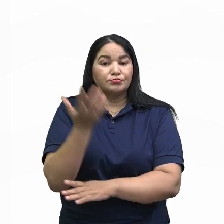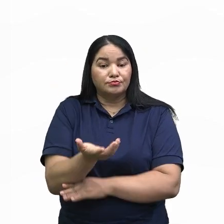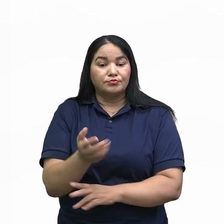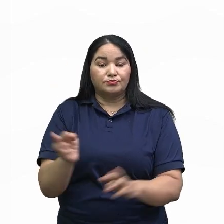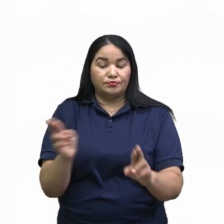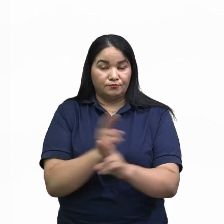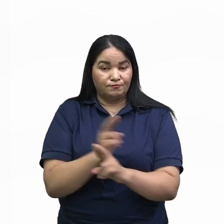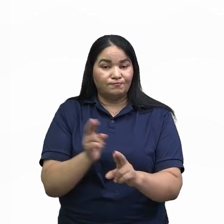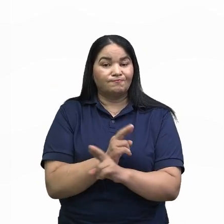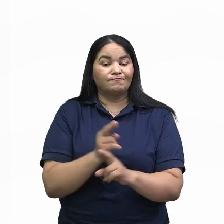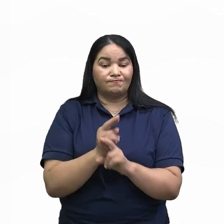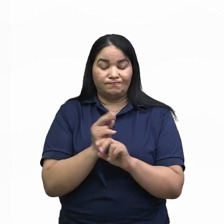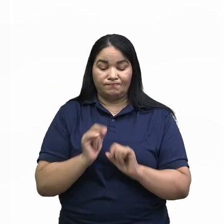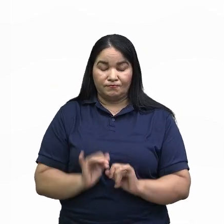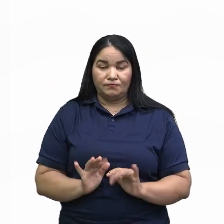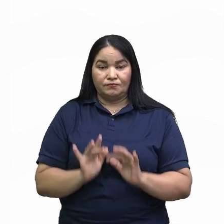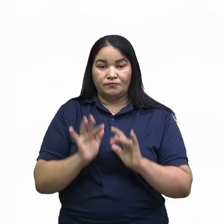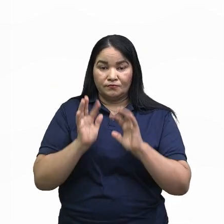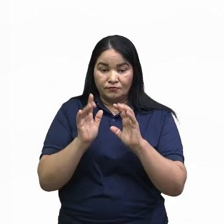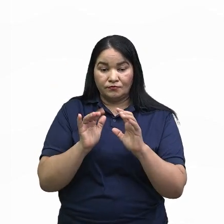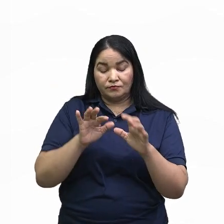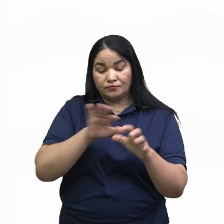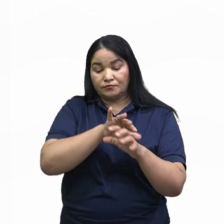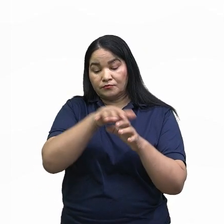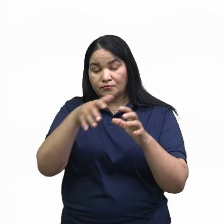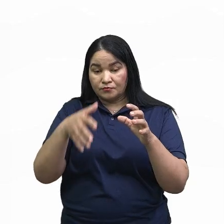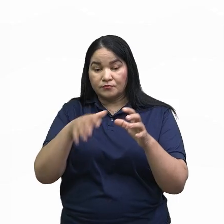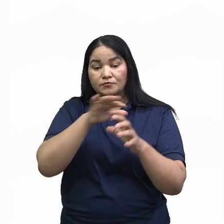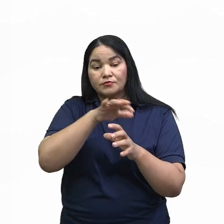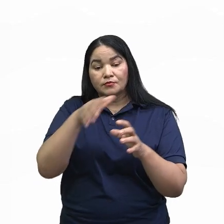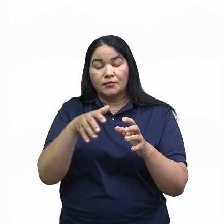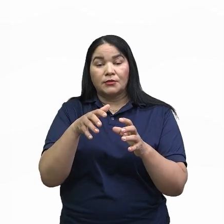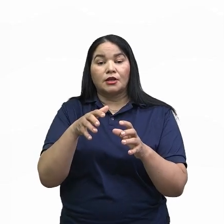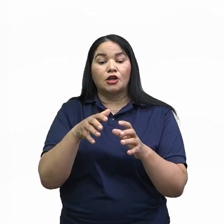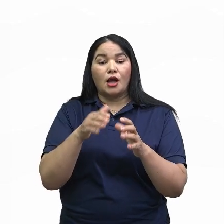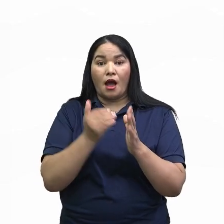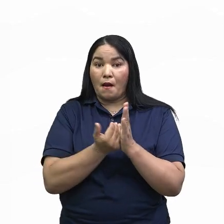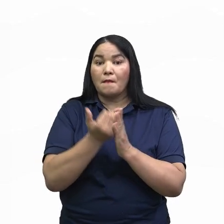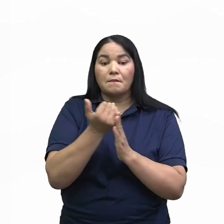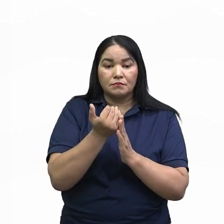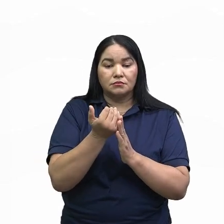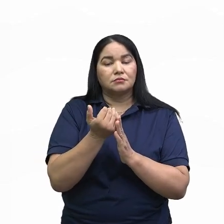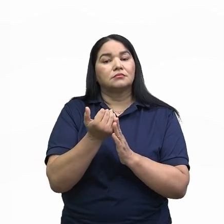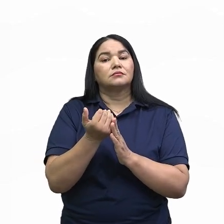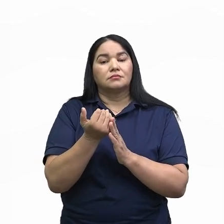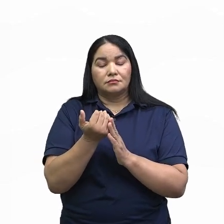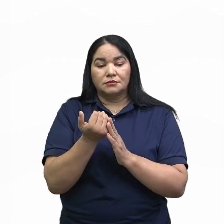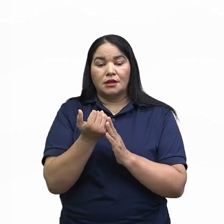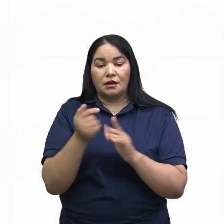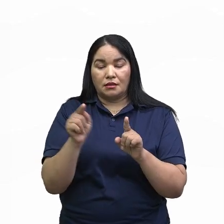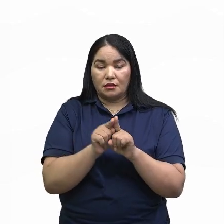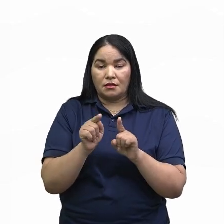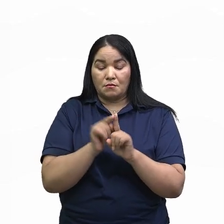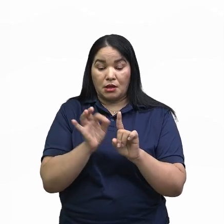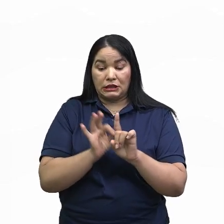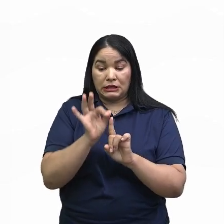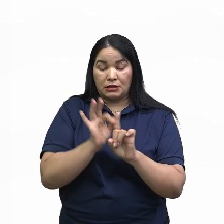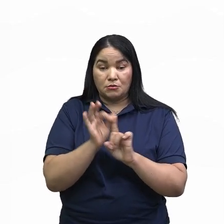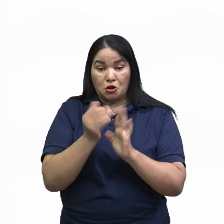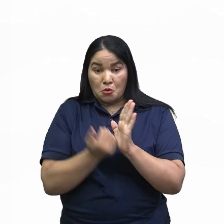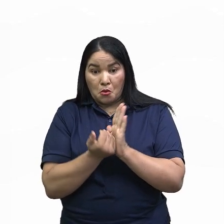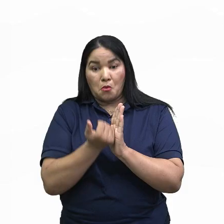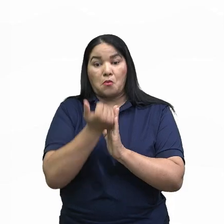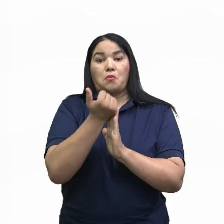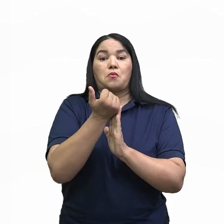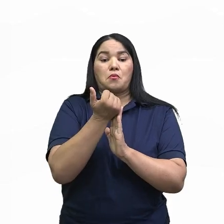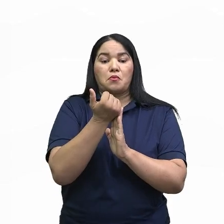com o acúmulo de gases, né, além do ideal, e esse acúmulo de gases aumenta ali essa temperatura,